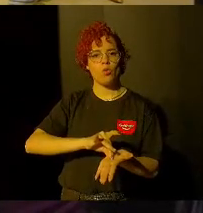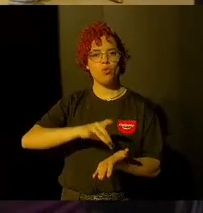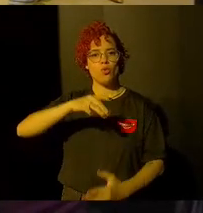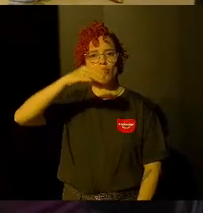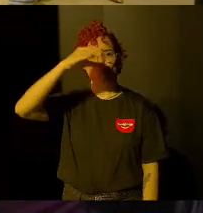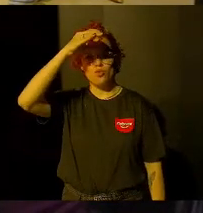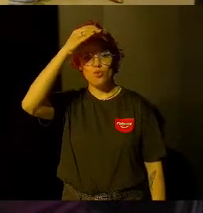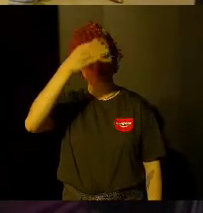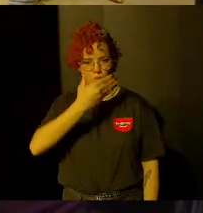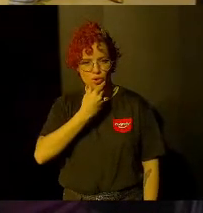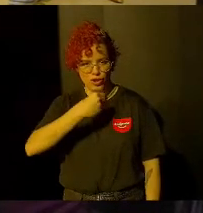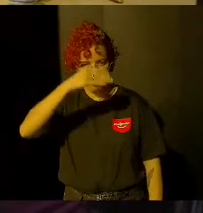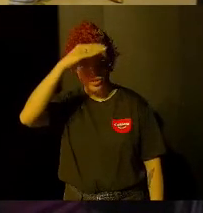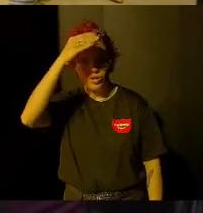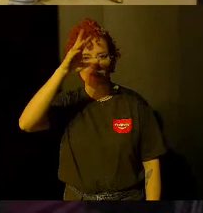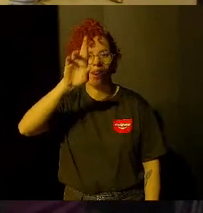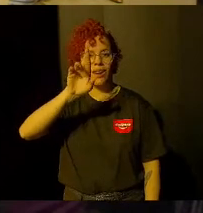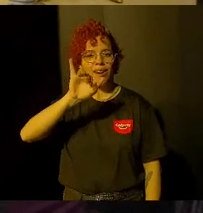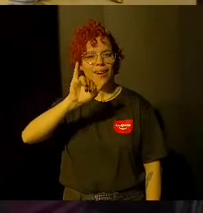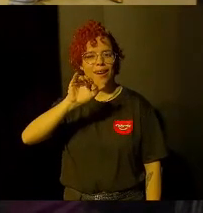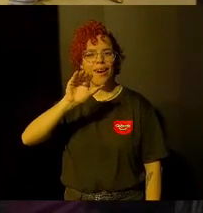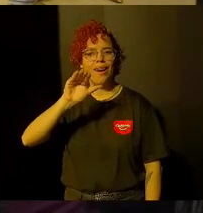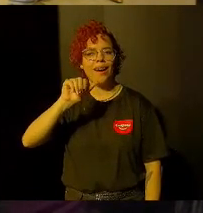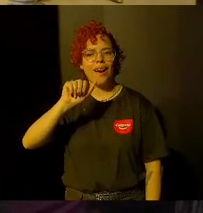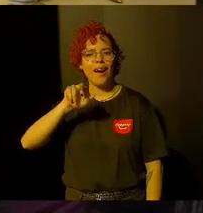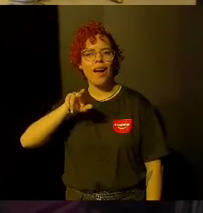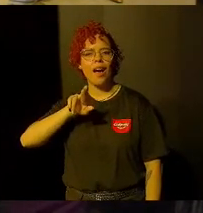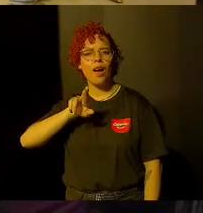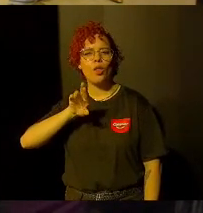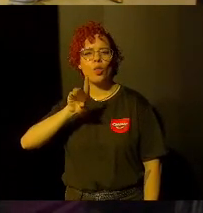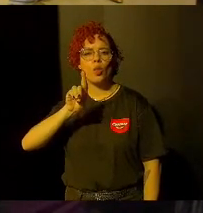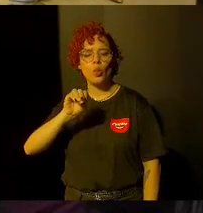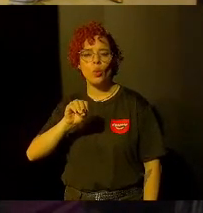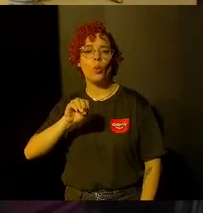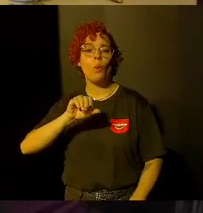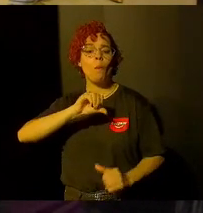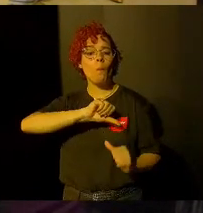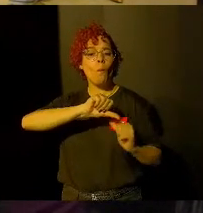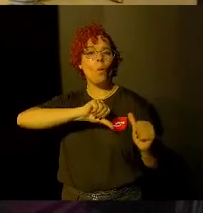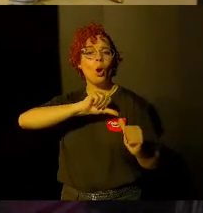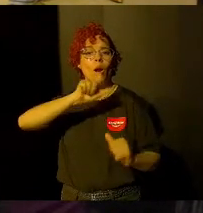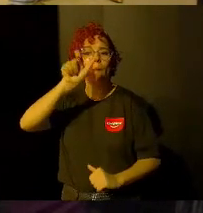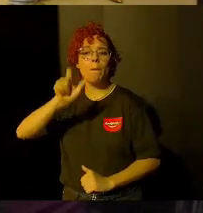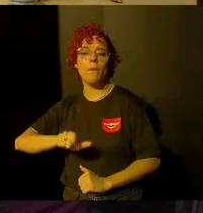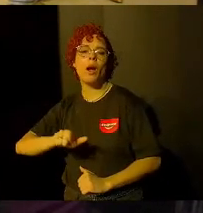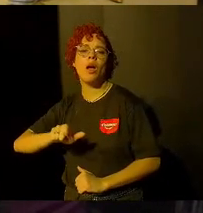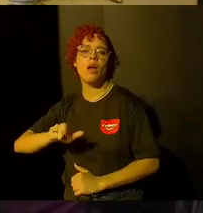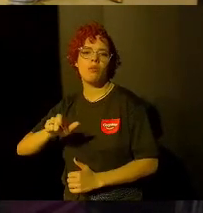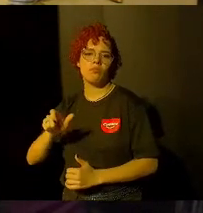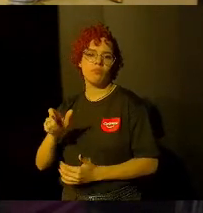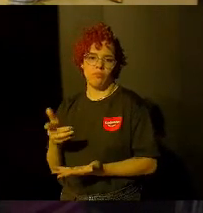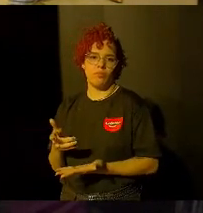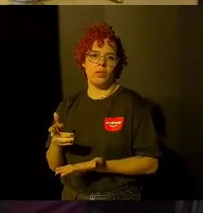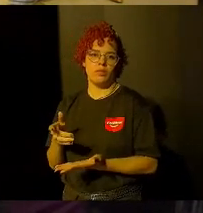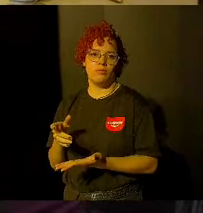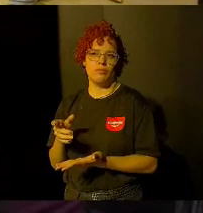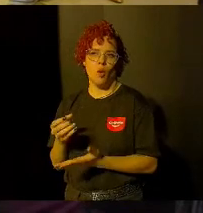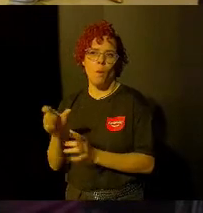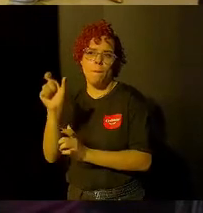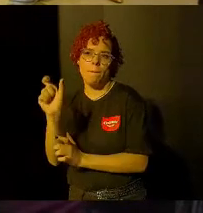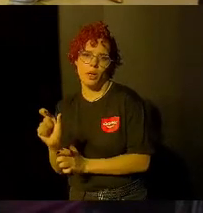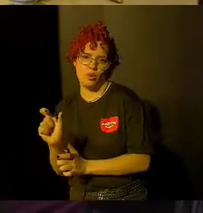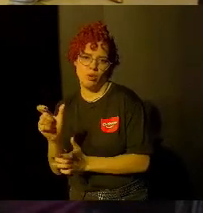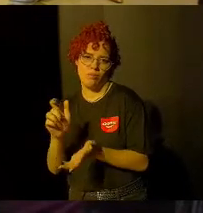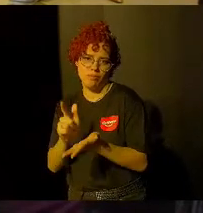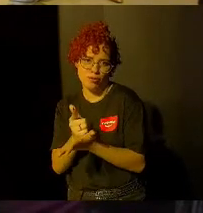personagem de ficção o que não significa que as histórias que são contadas ali não sejam histórias verídicas elas são mas eu